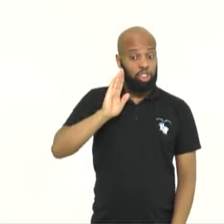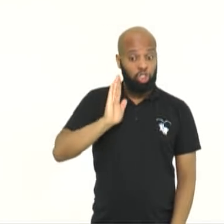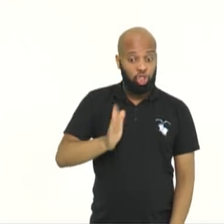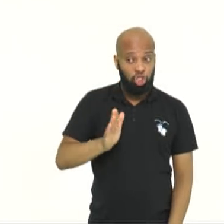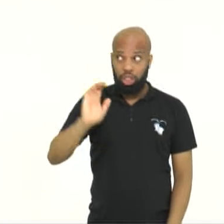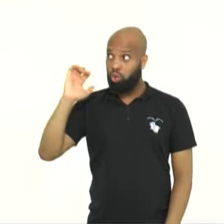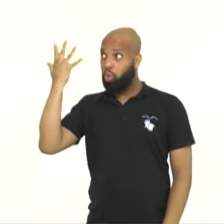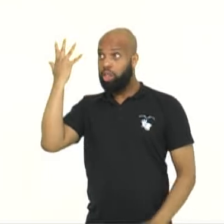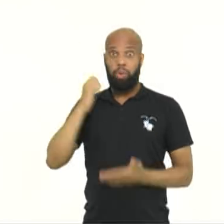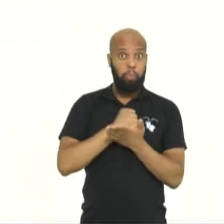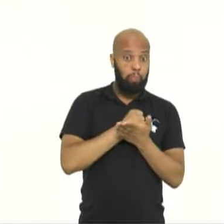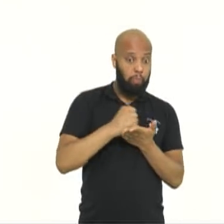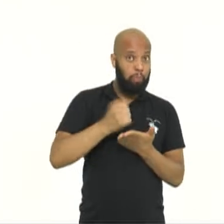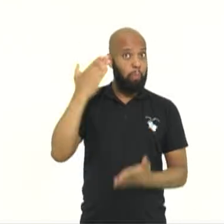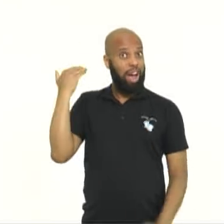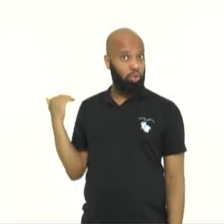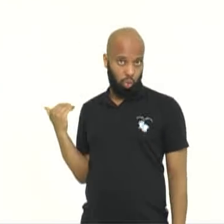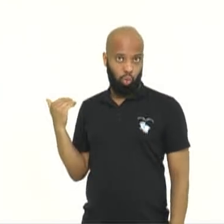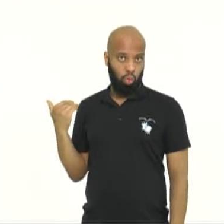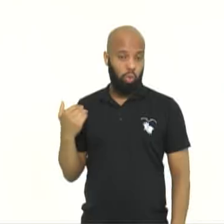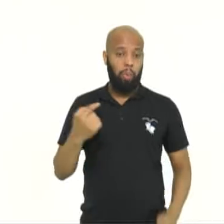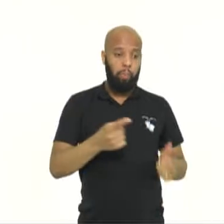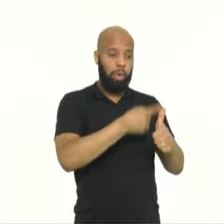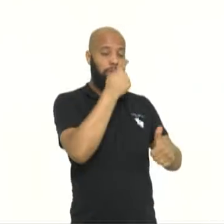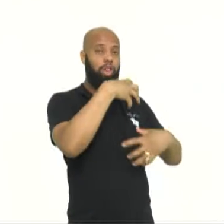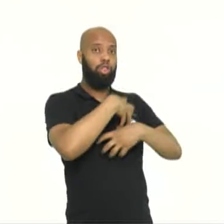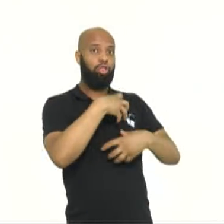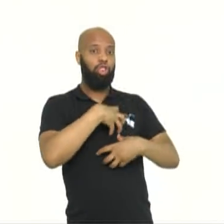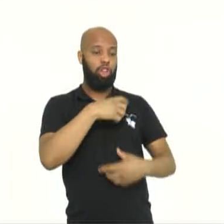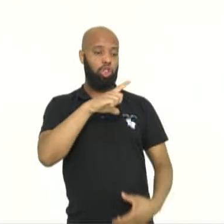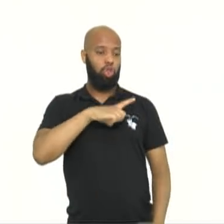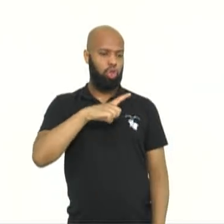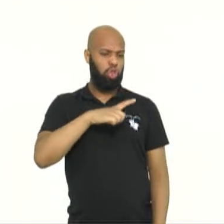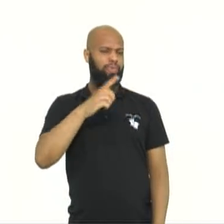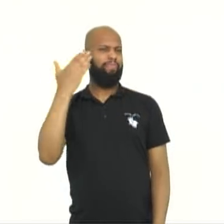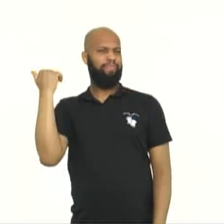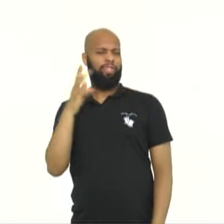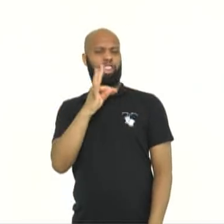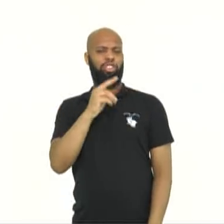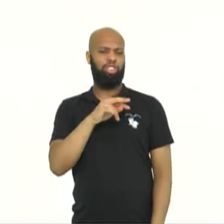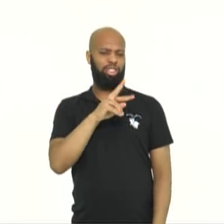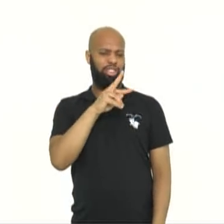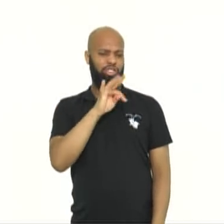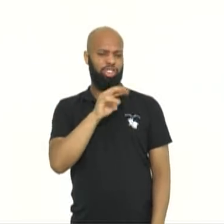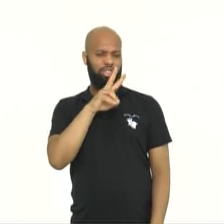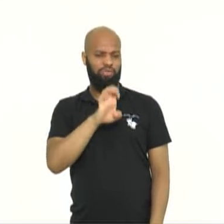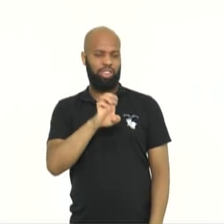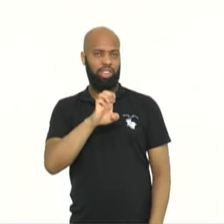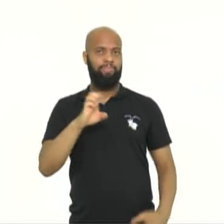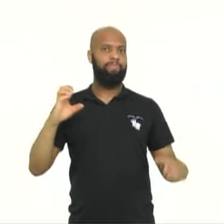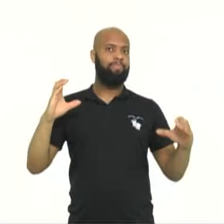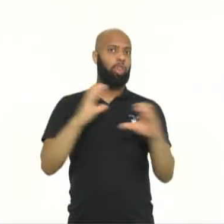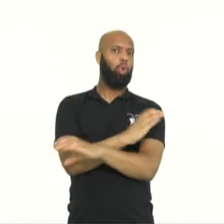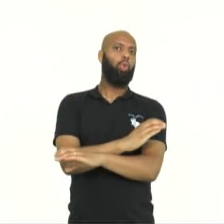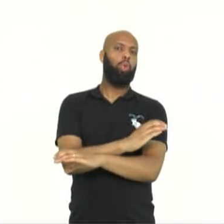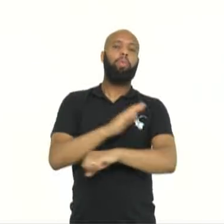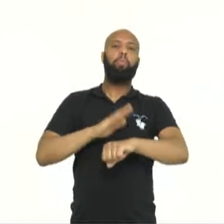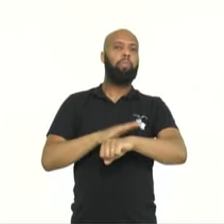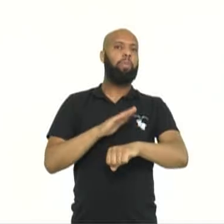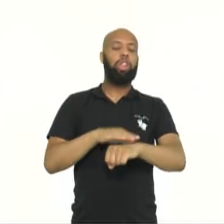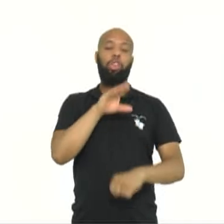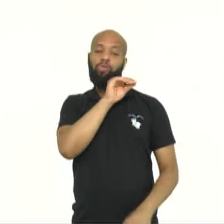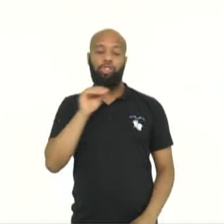no passado. Na primeira, a forma verbal tive, ela expressa o quê? Uma ação concluída no momento da fala